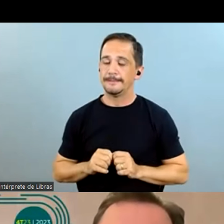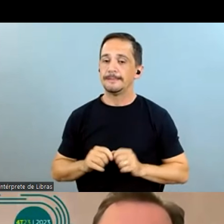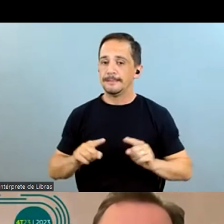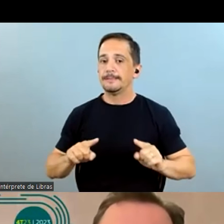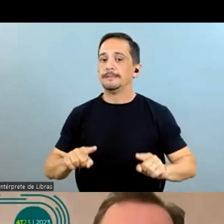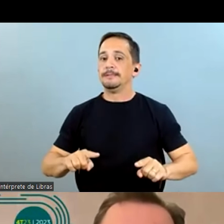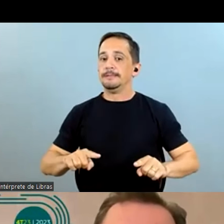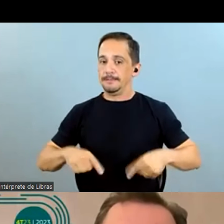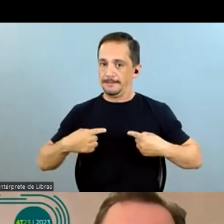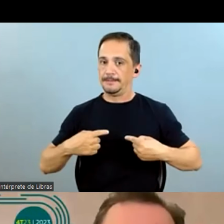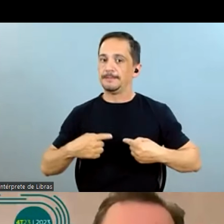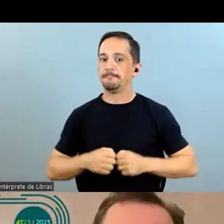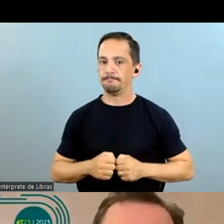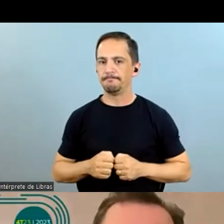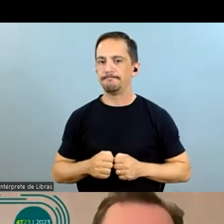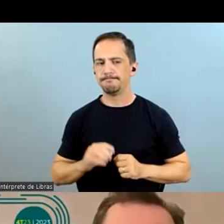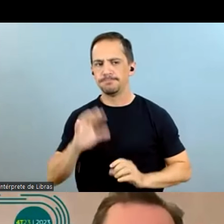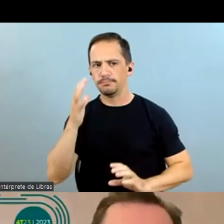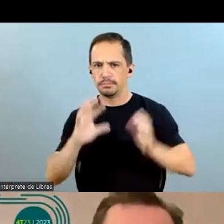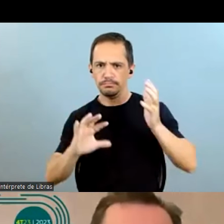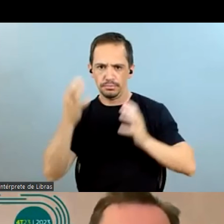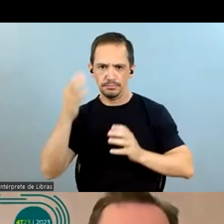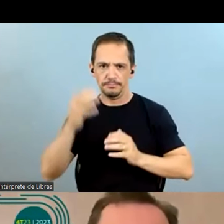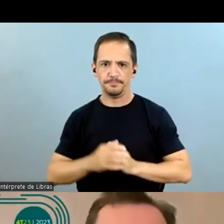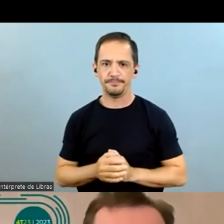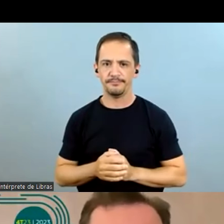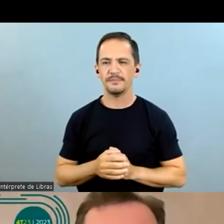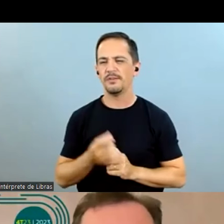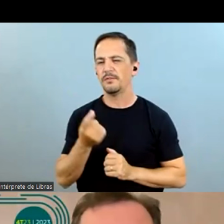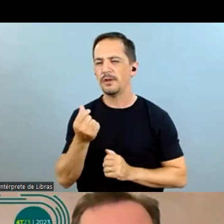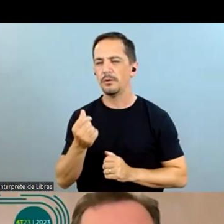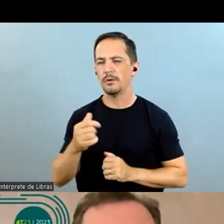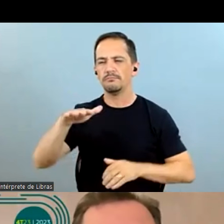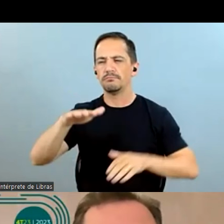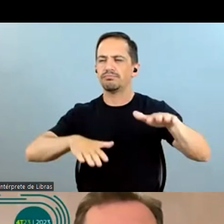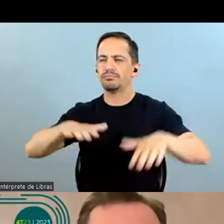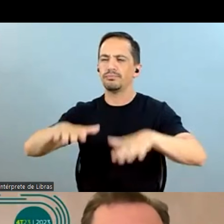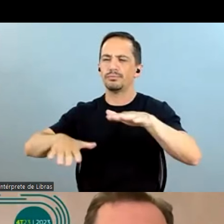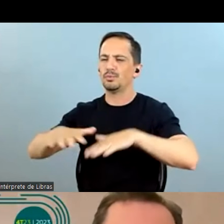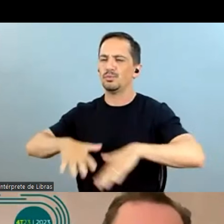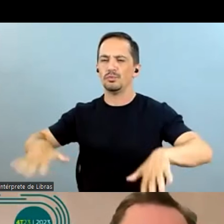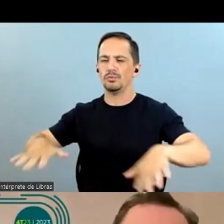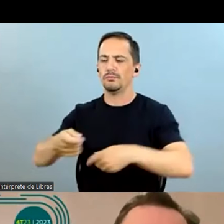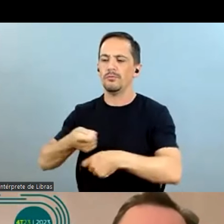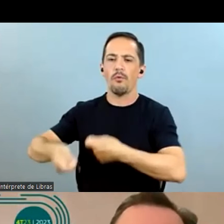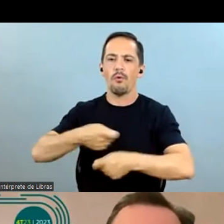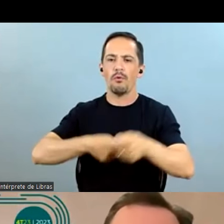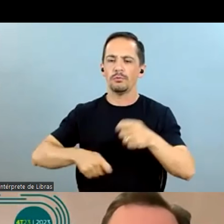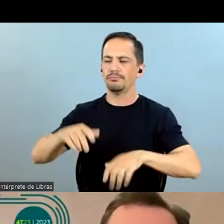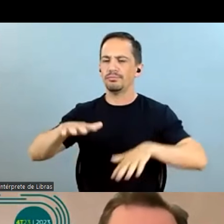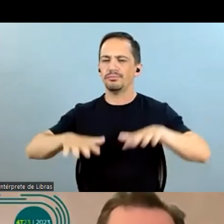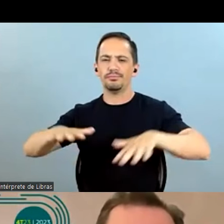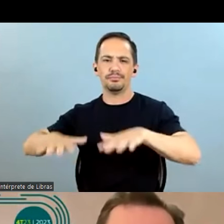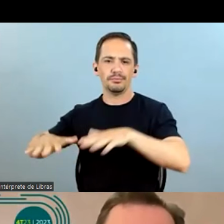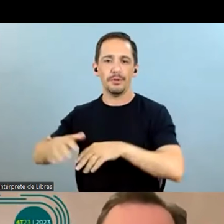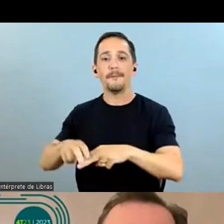Eh e nós tivemos eh quedas de preços todos os negócios ao longo do ano por isso esse faturamento um pouco